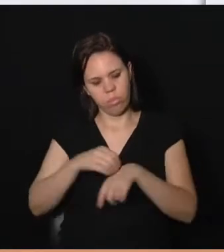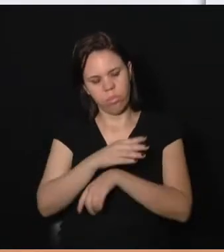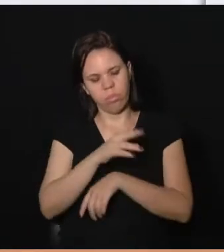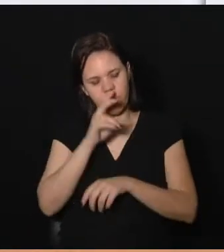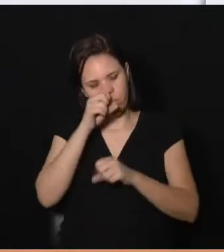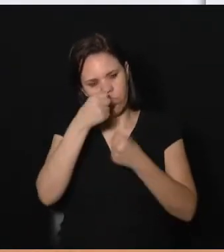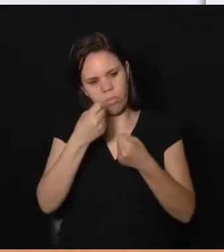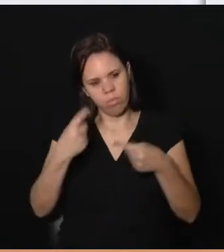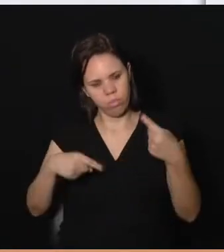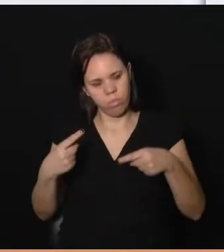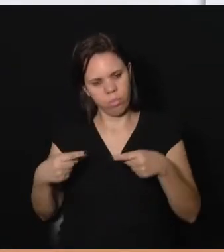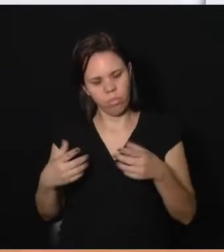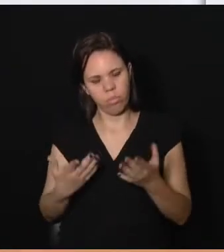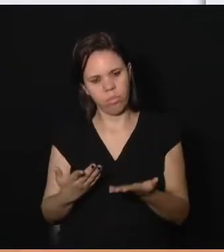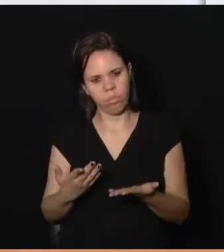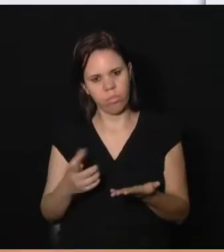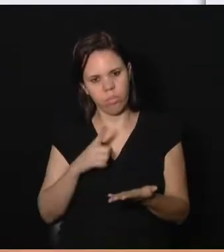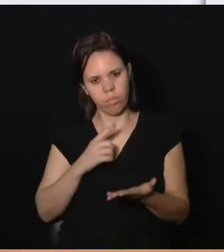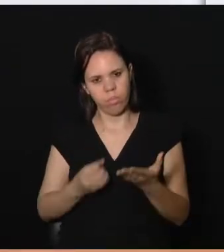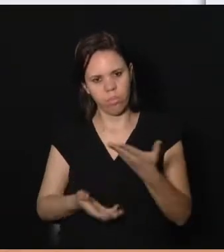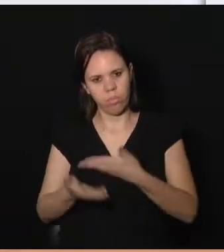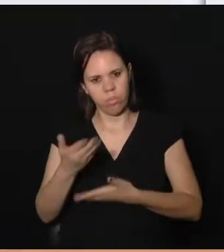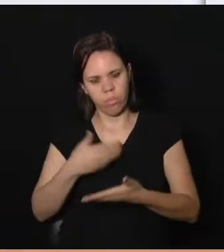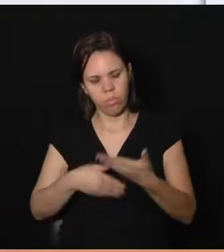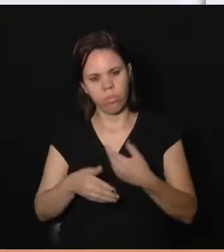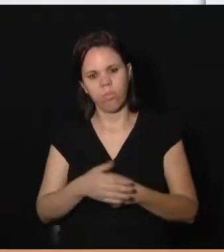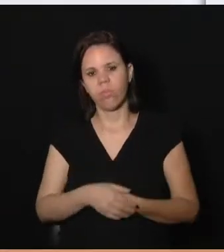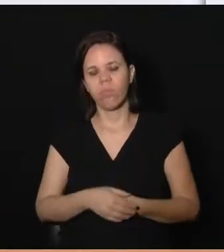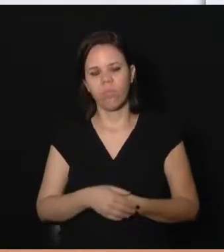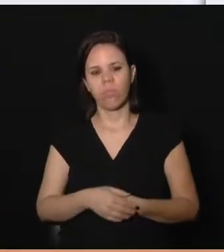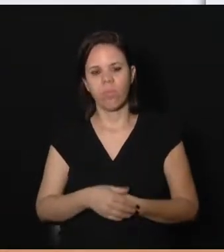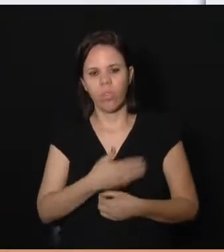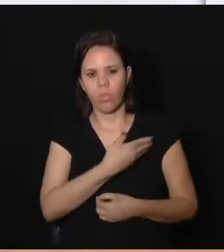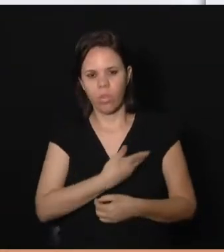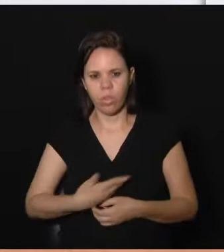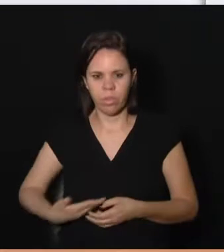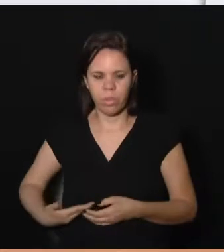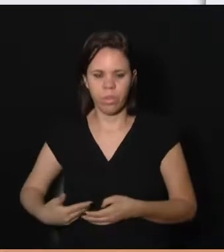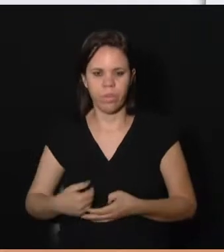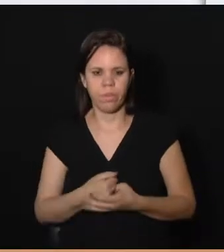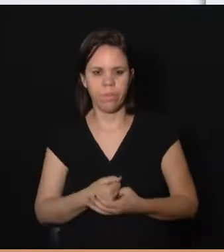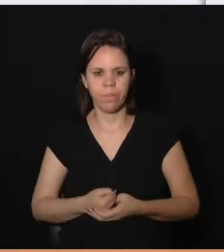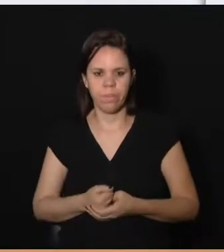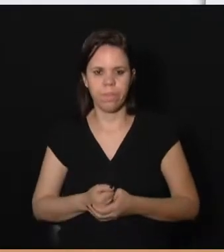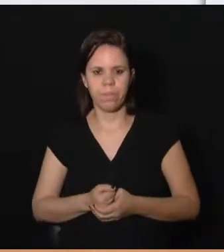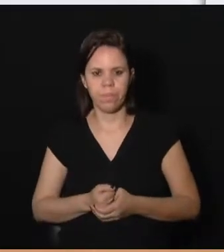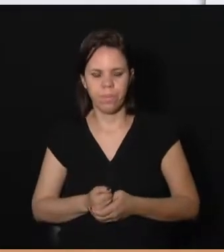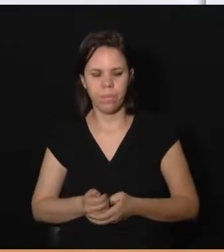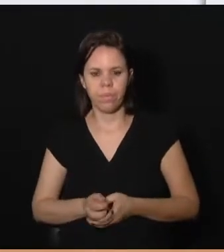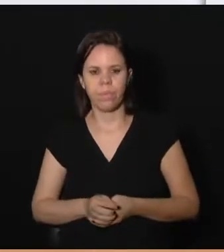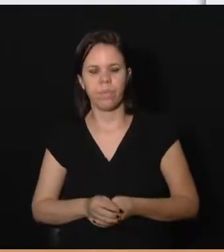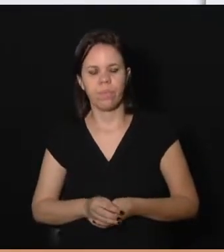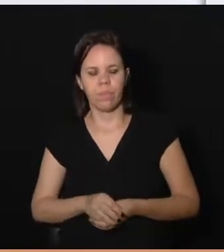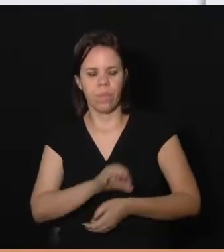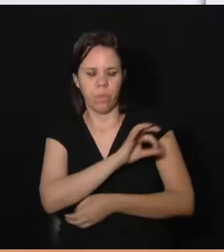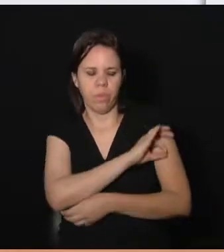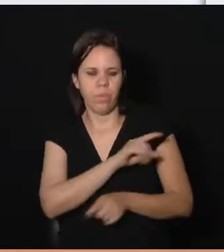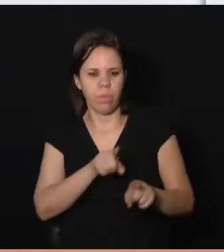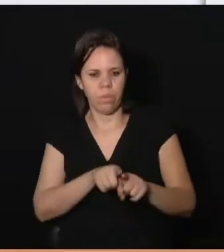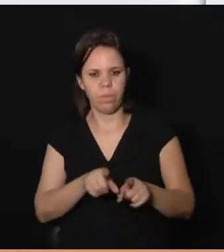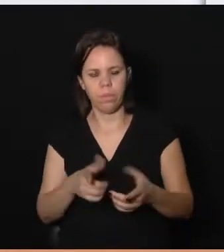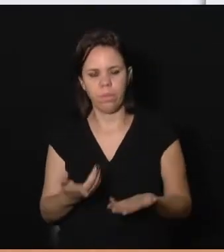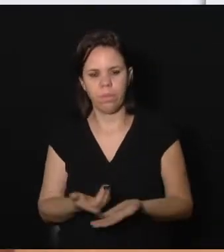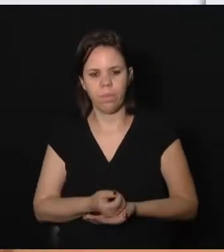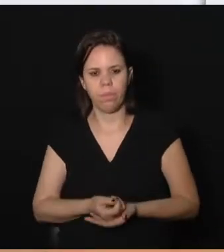força política para haver uma interação com o executivo, né? Então, e fazer com que